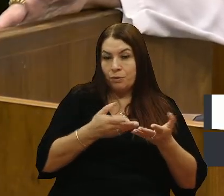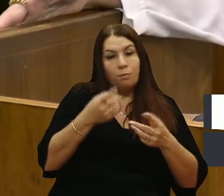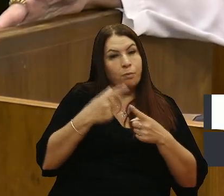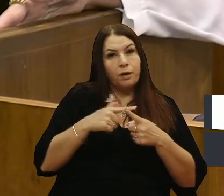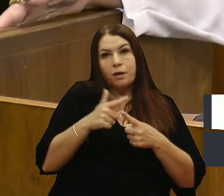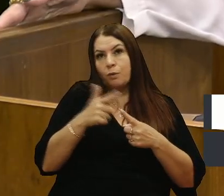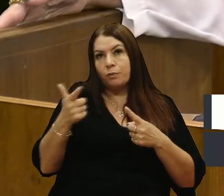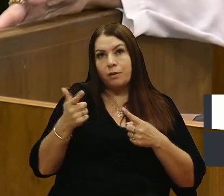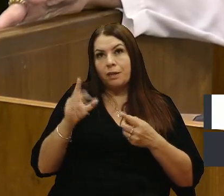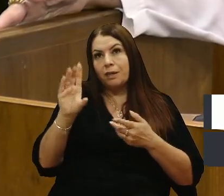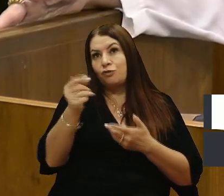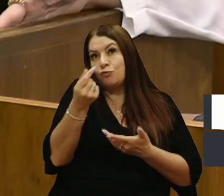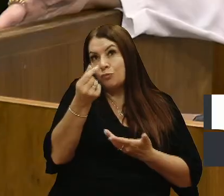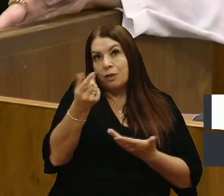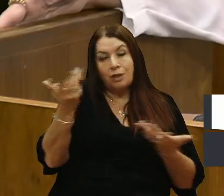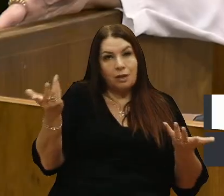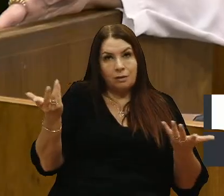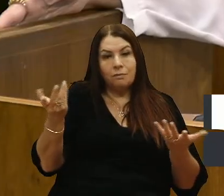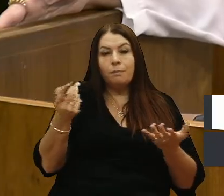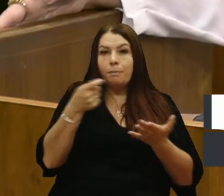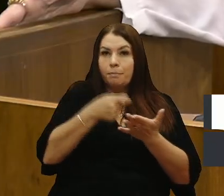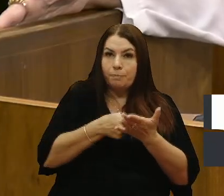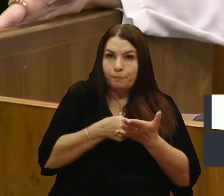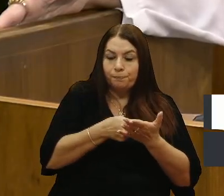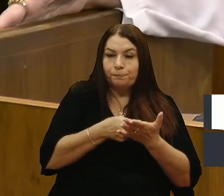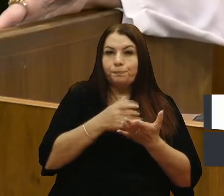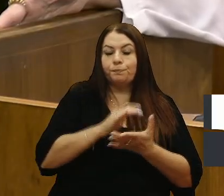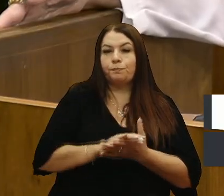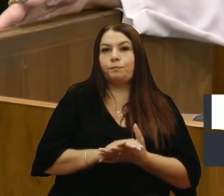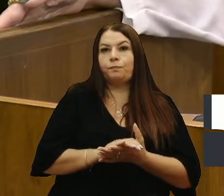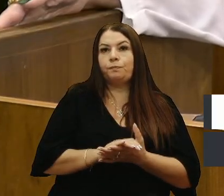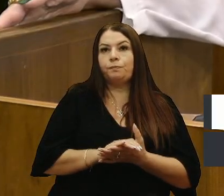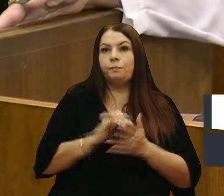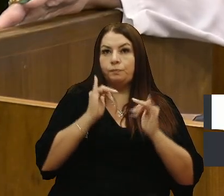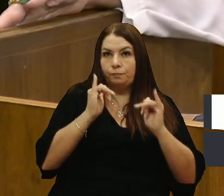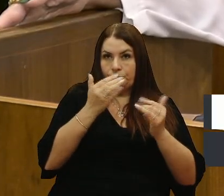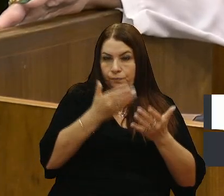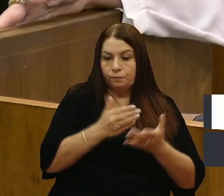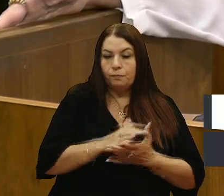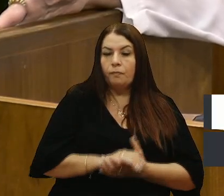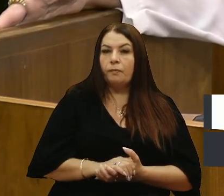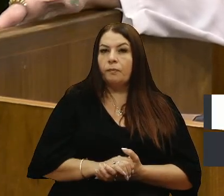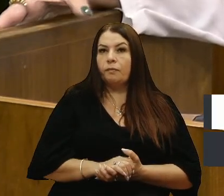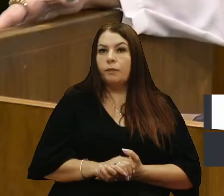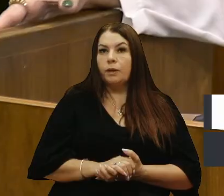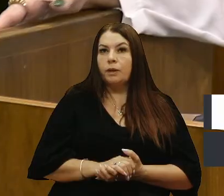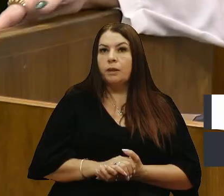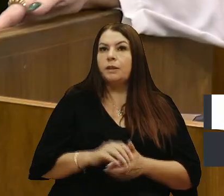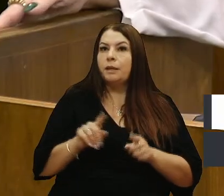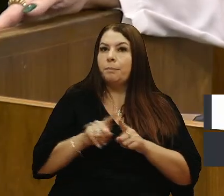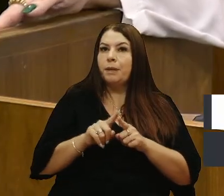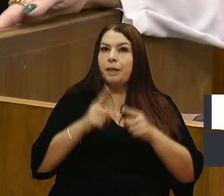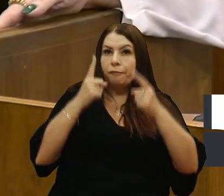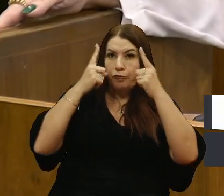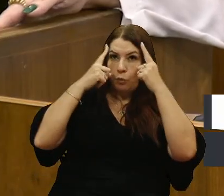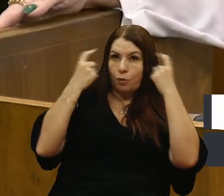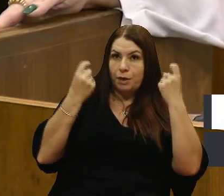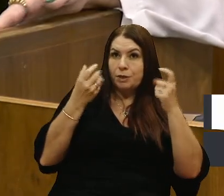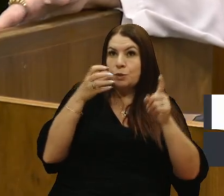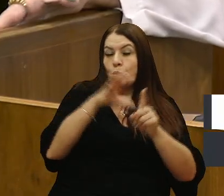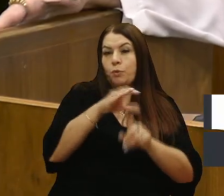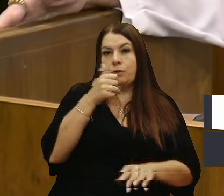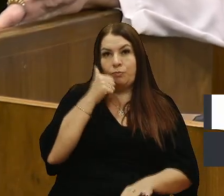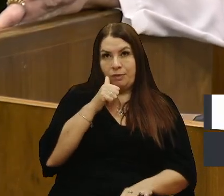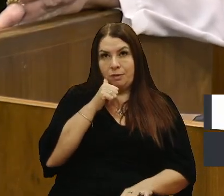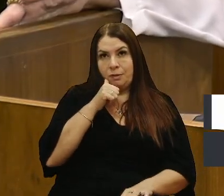não terem verba, não terem dinheiro para o transporte. A própria questão da violência contra as